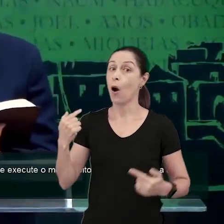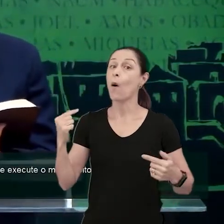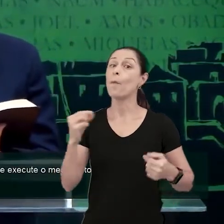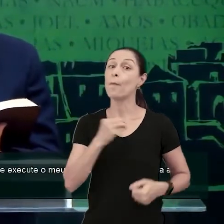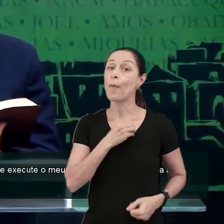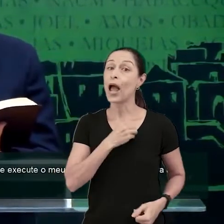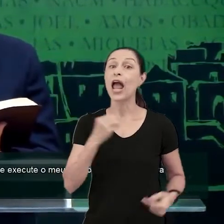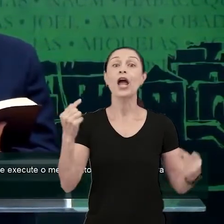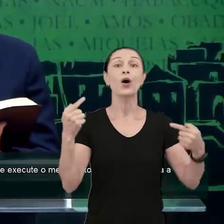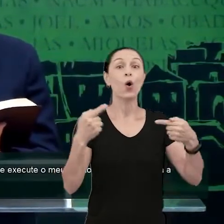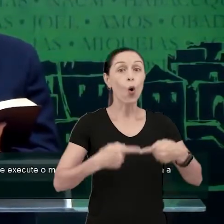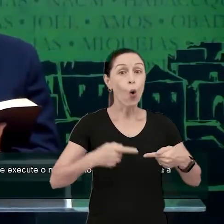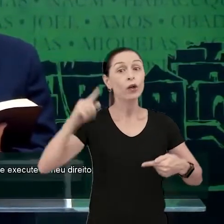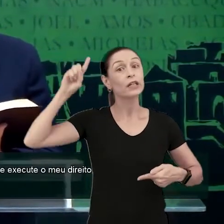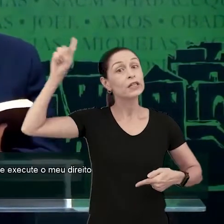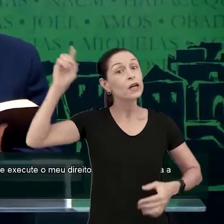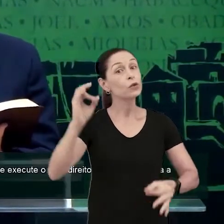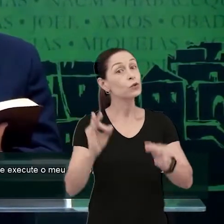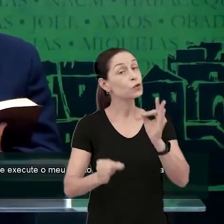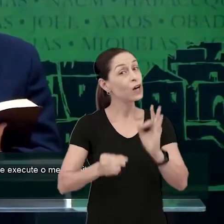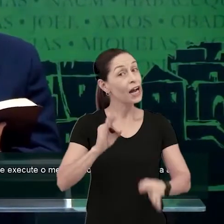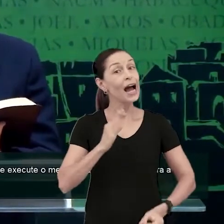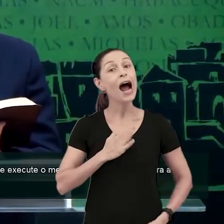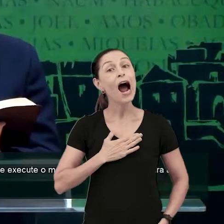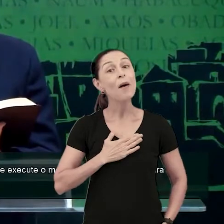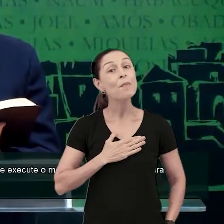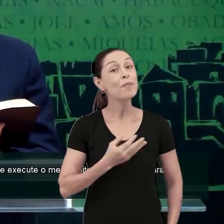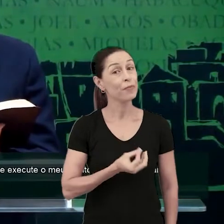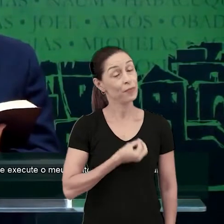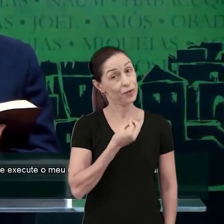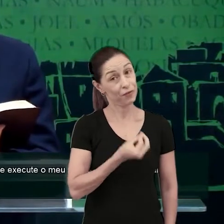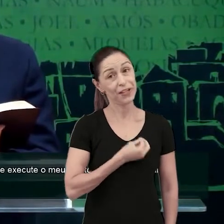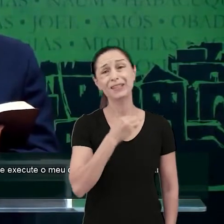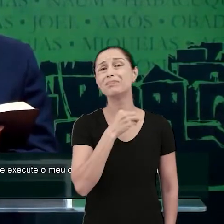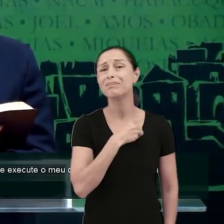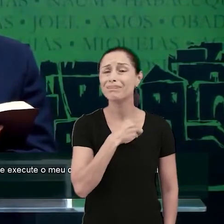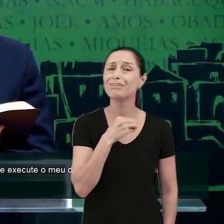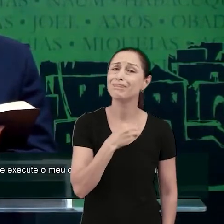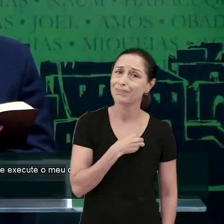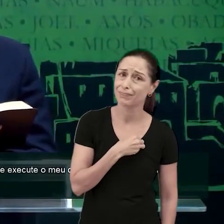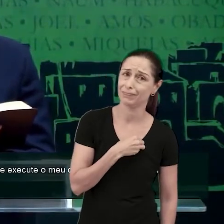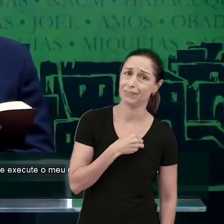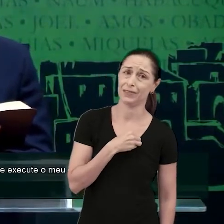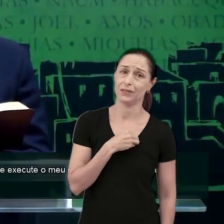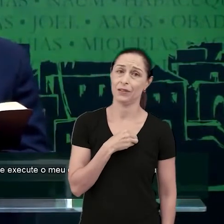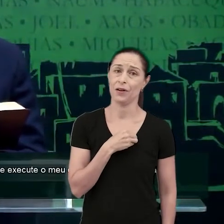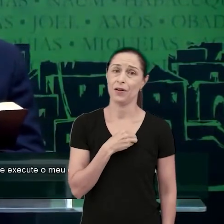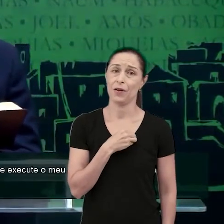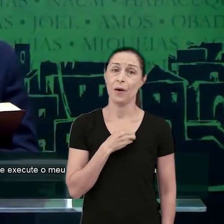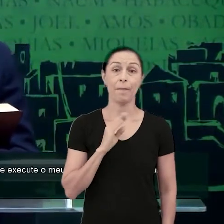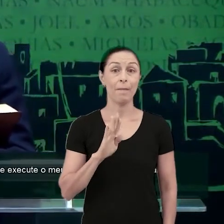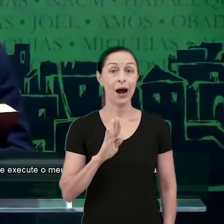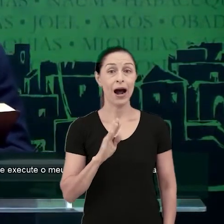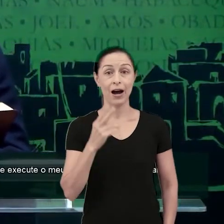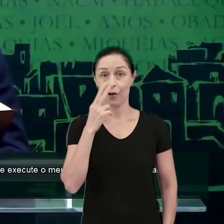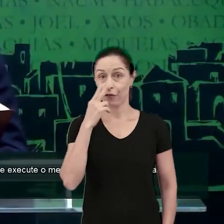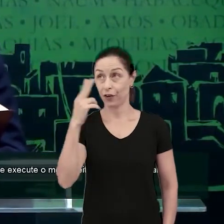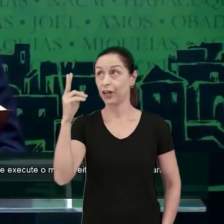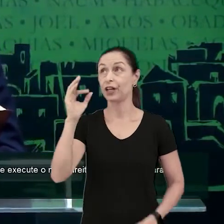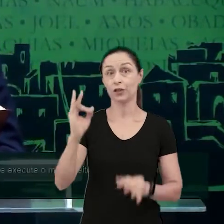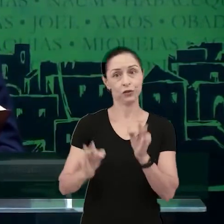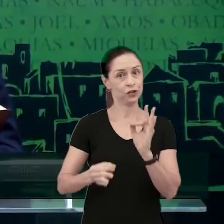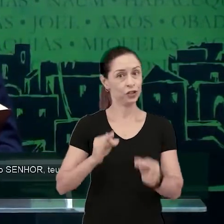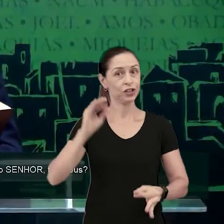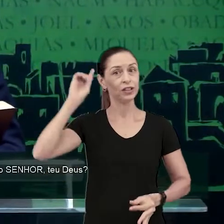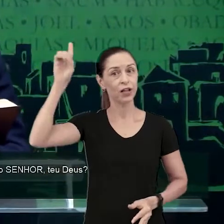minha causa e execute o meu direito. Ele me tirará para a luz, e eu verei a sua justiça. A minha inimiga